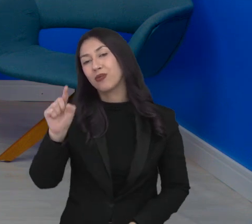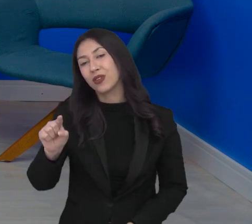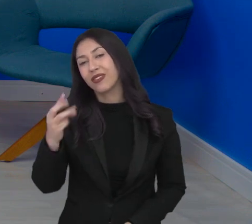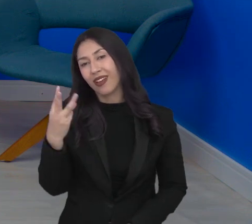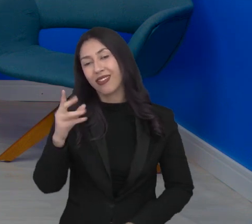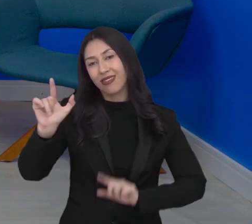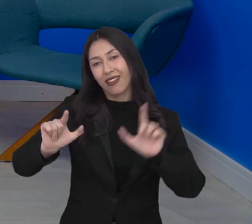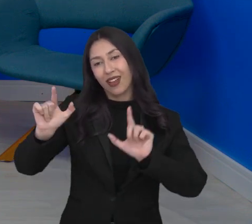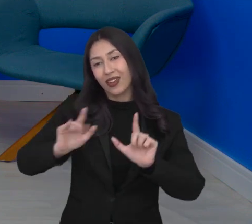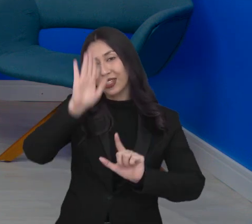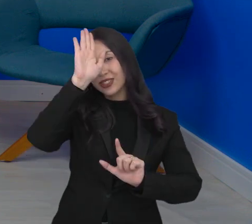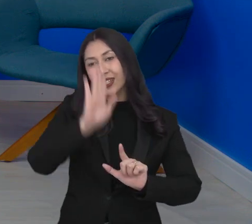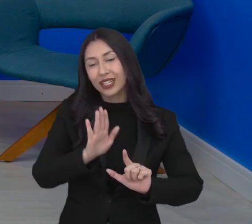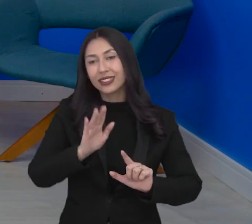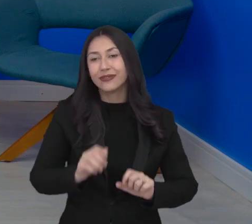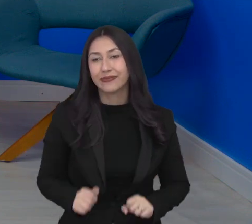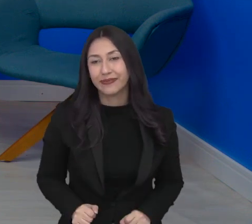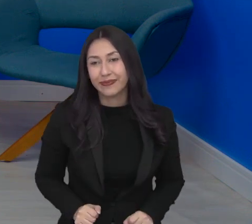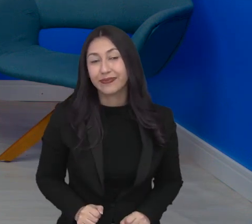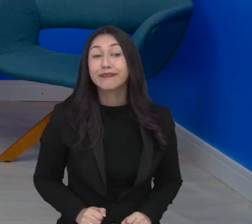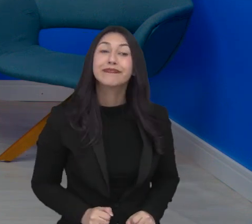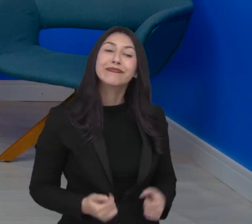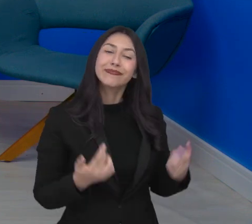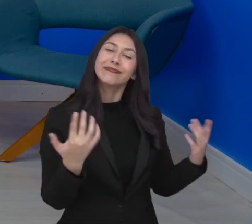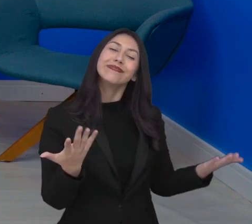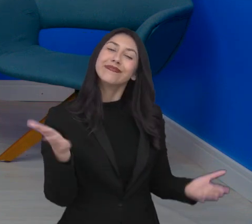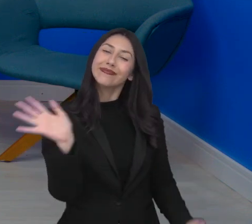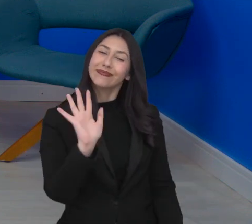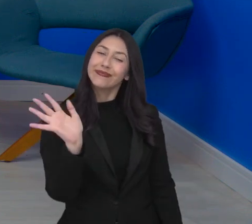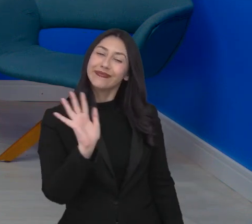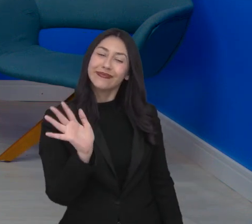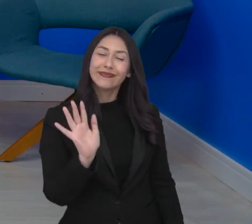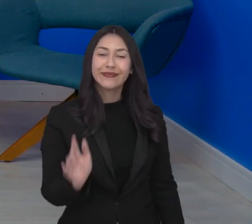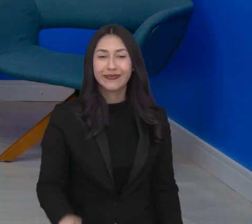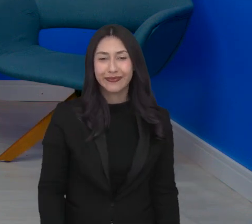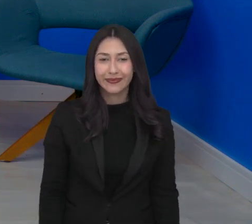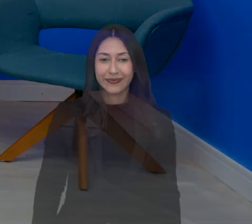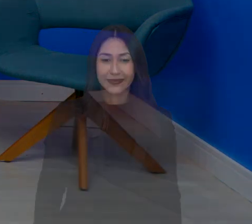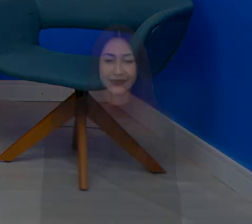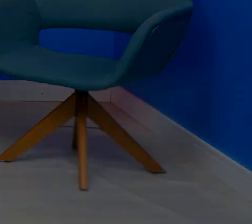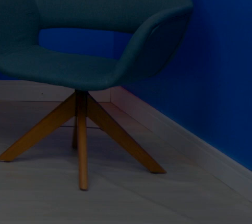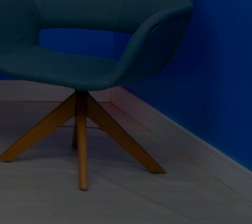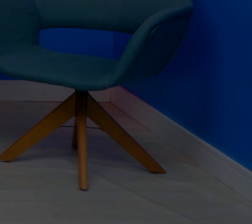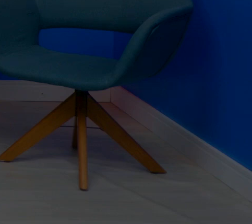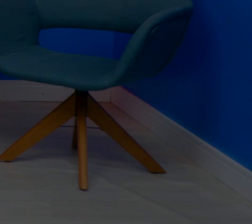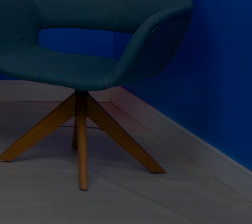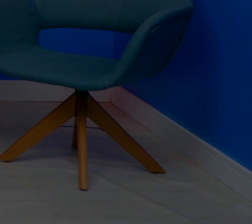televisão. E também durante a semana tem reprise. É isso aí, gente. Tchau, tchau.